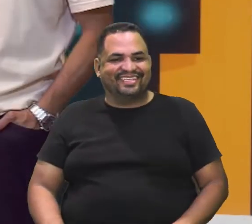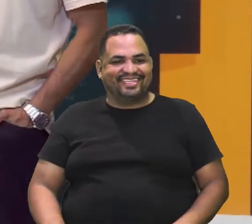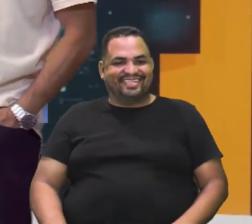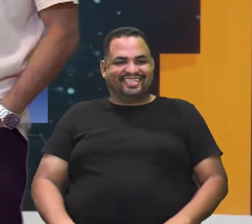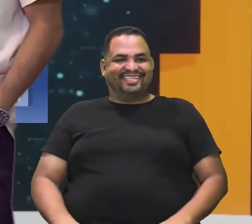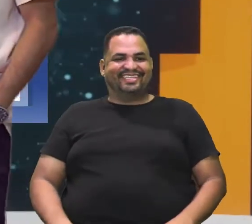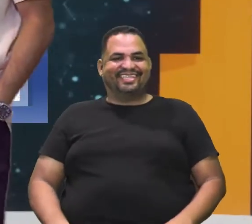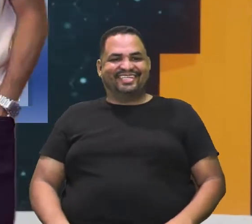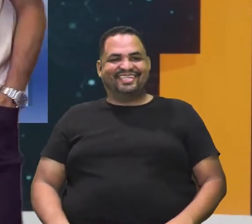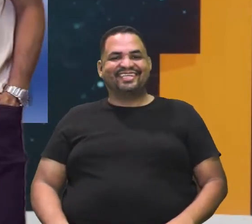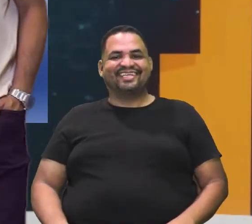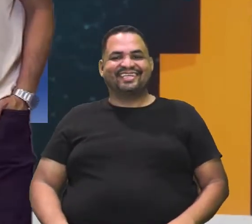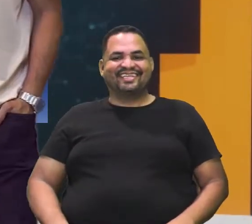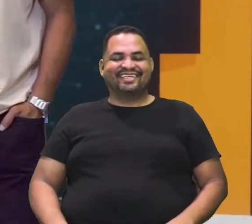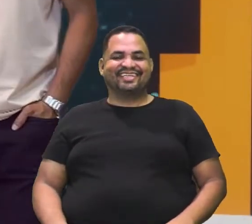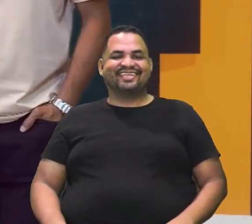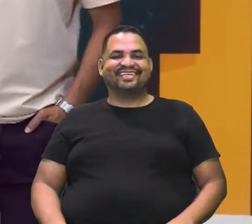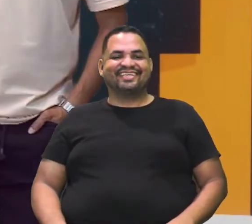1,0555555.